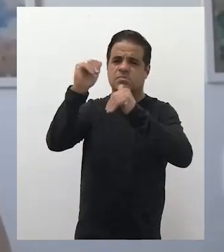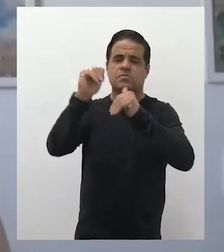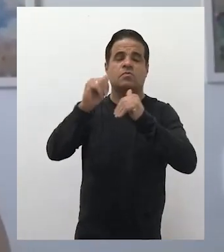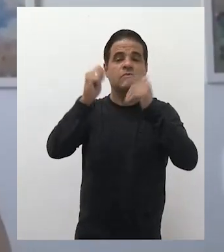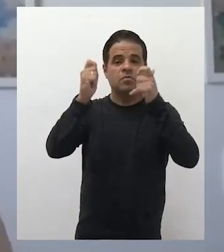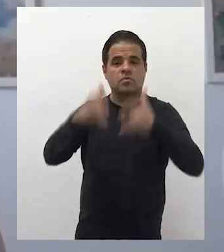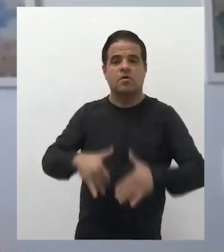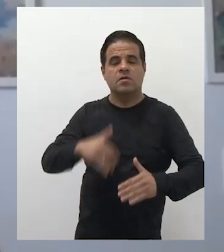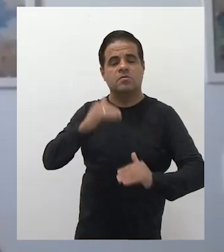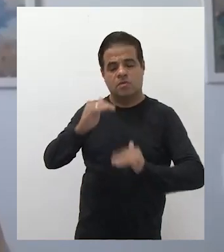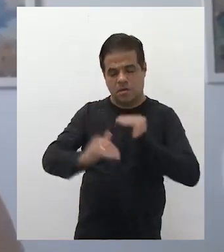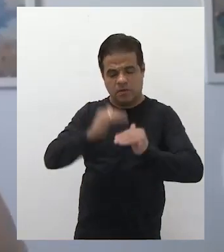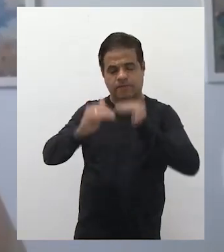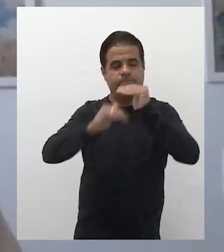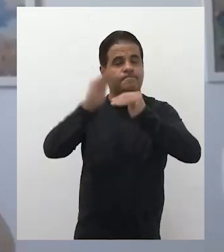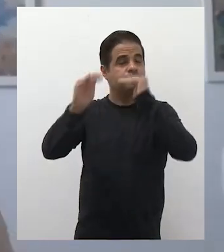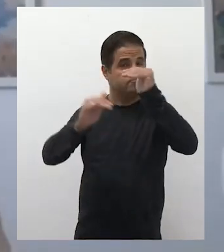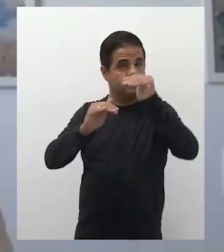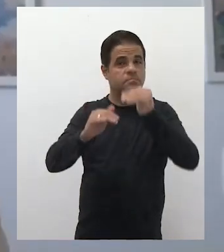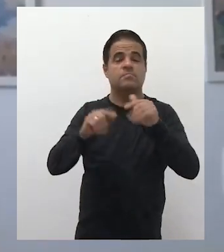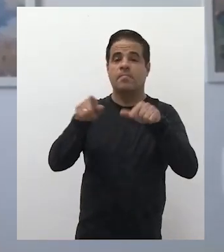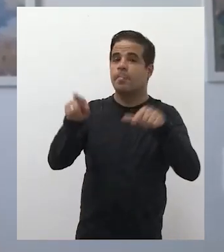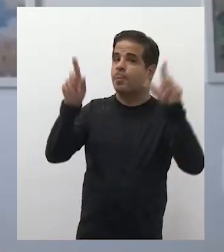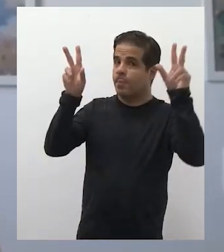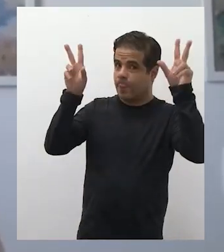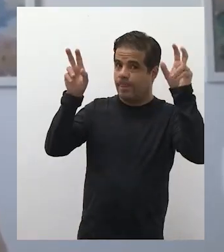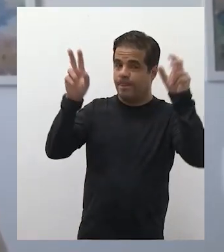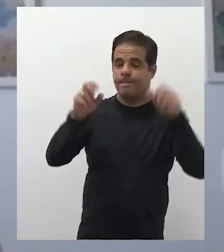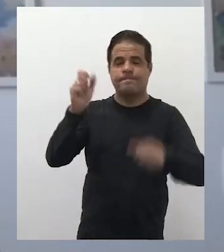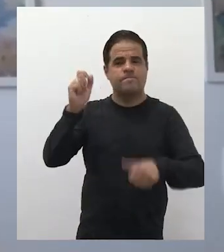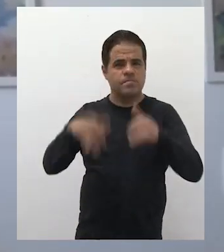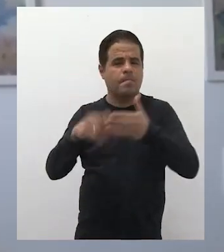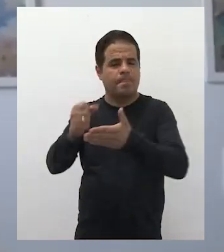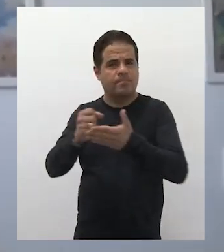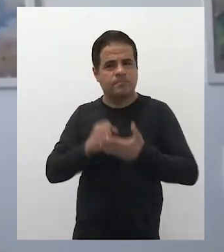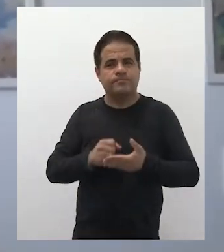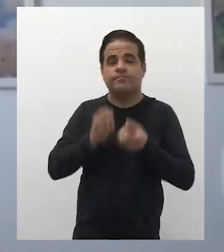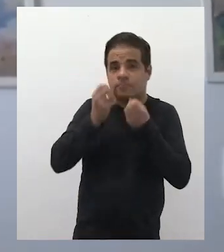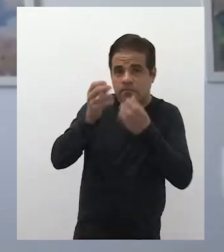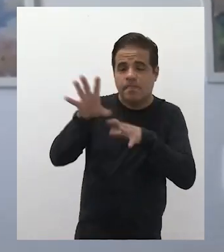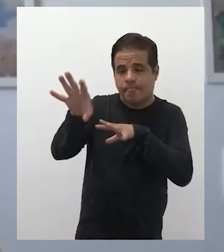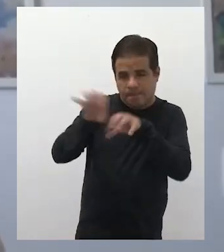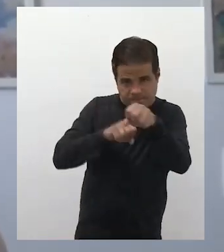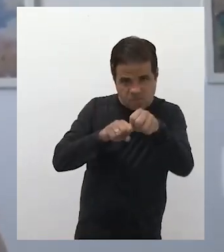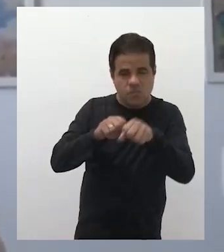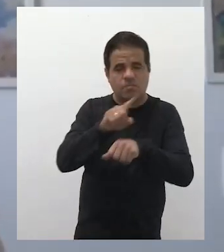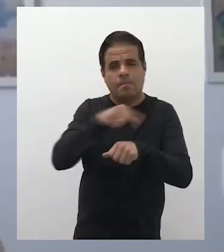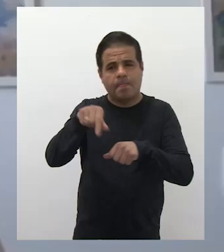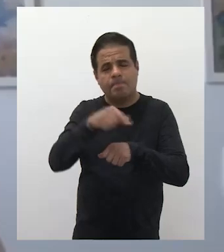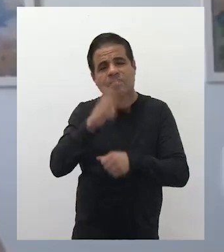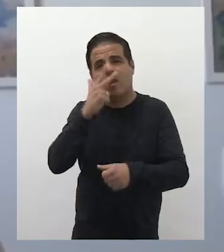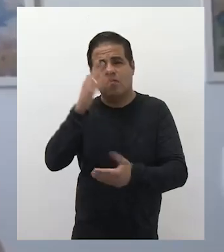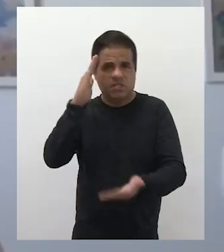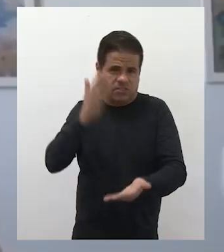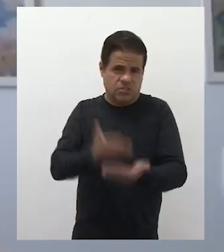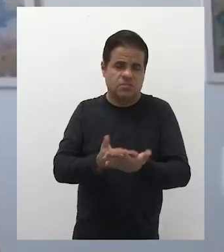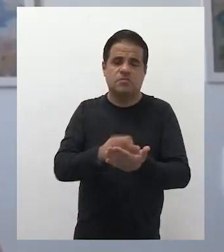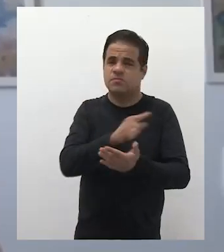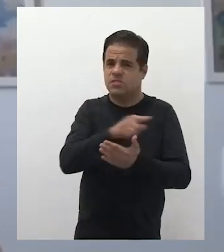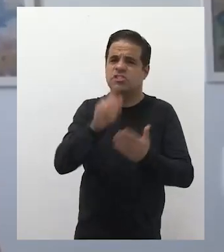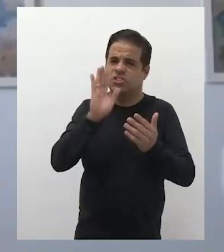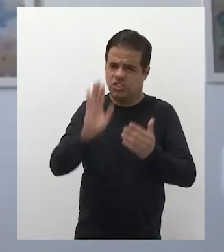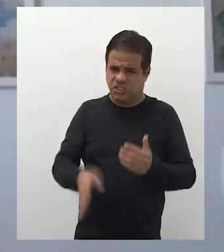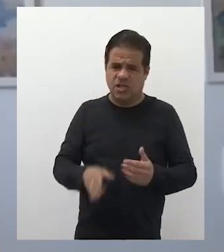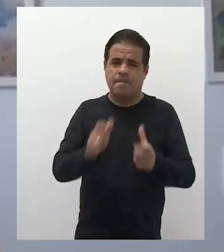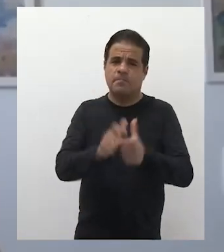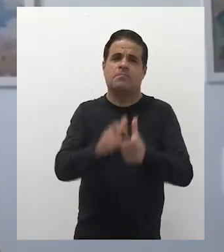no desenvolvimento. E esse tema, pessoal, eu queria trazer uma informação para vocês. Eu acredito que vocês já tenham, pelo menos